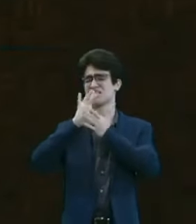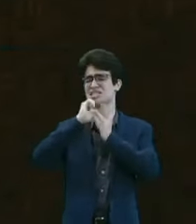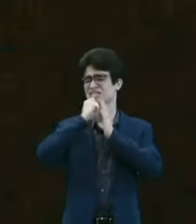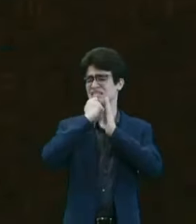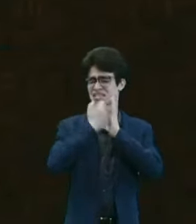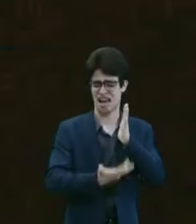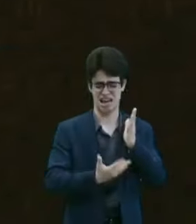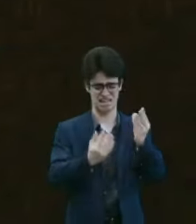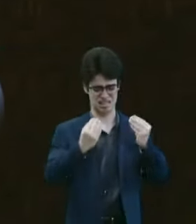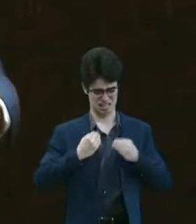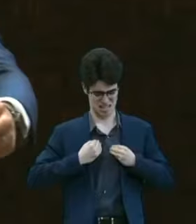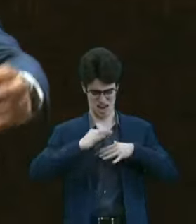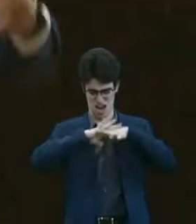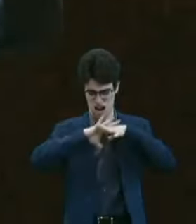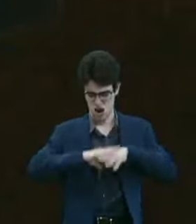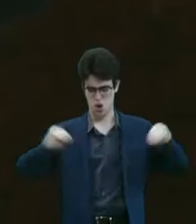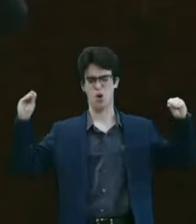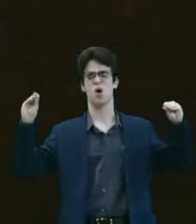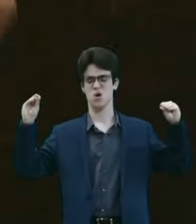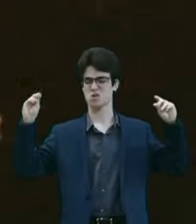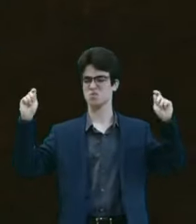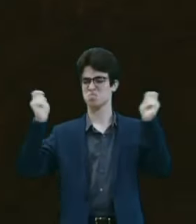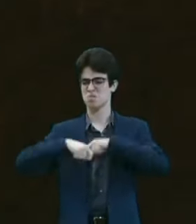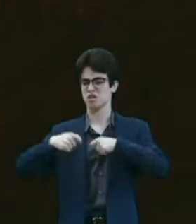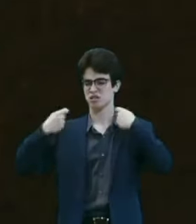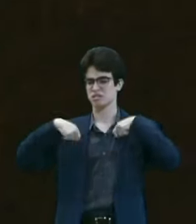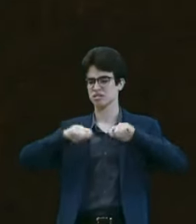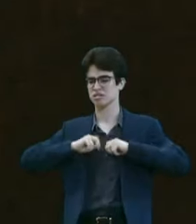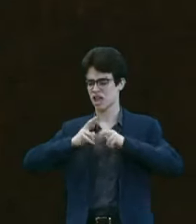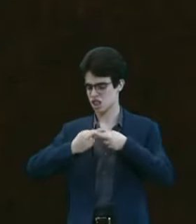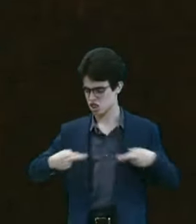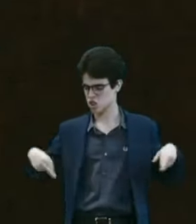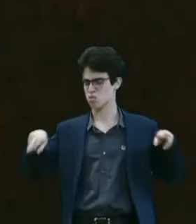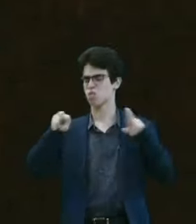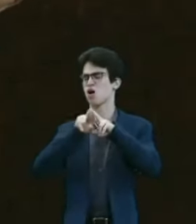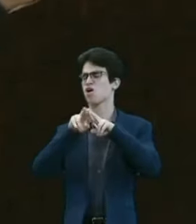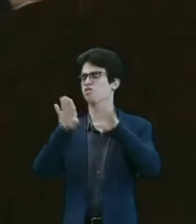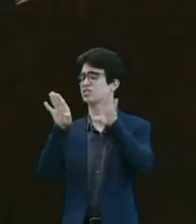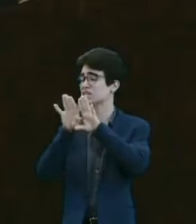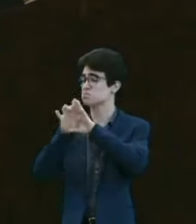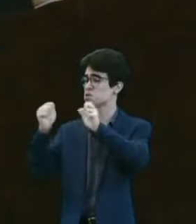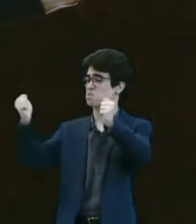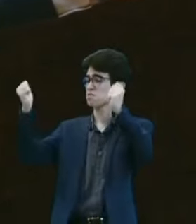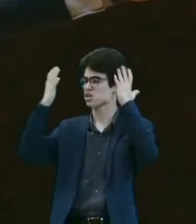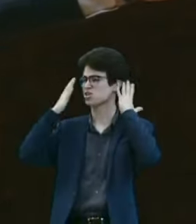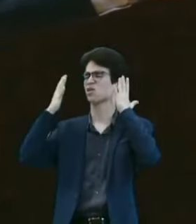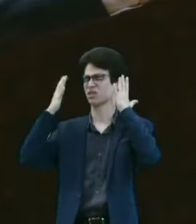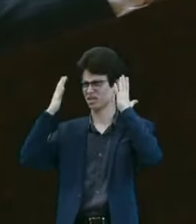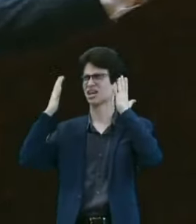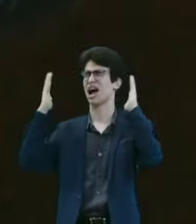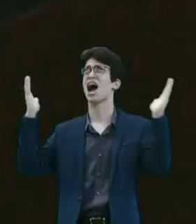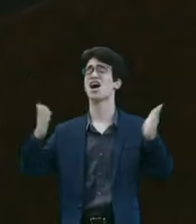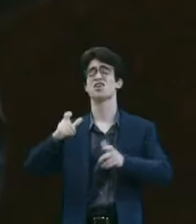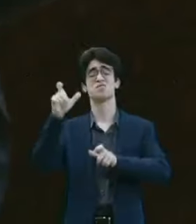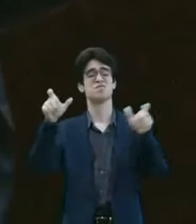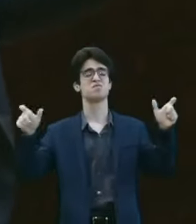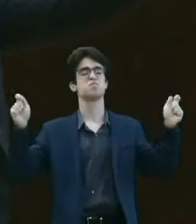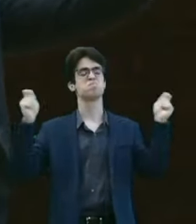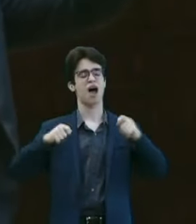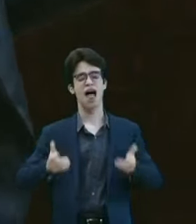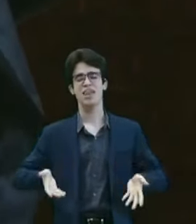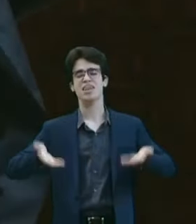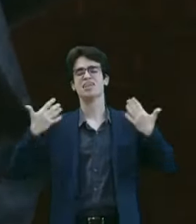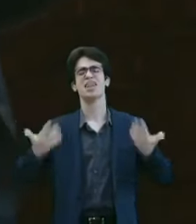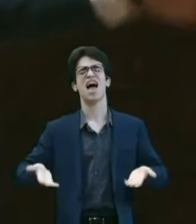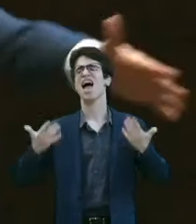Jesus. Que Ele nos cure, que Ele nos renove, que Ele nos abençoe. Que pessoas saiam daqui leves,